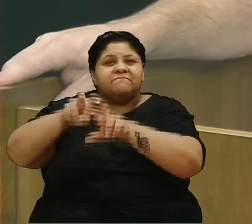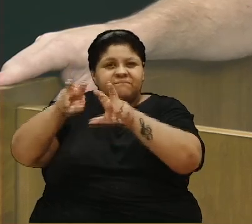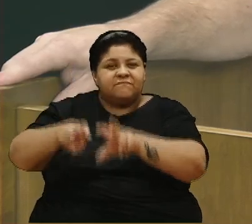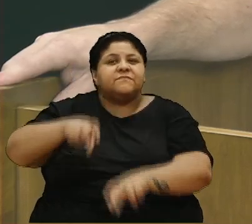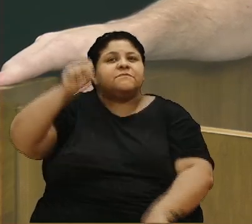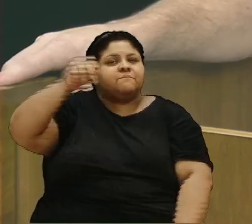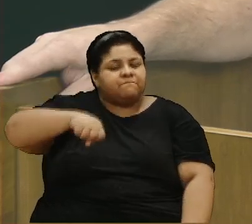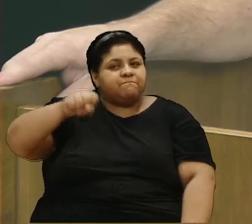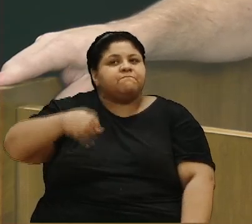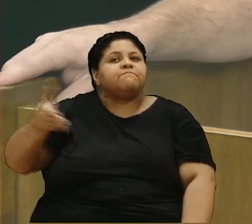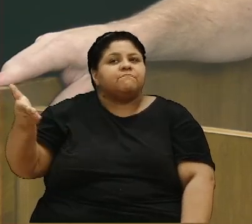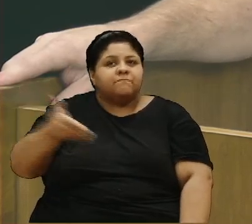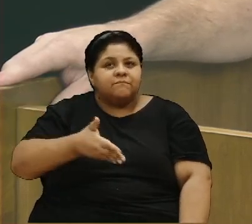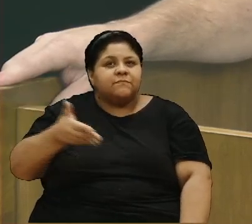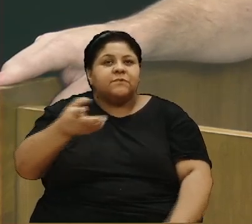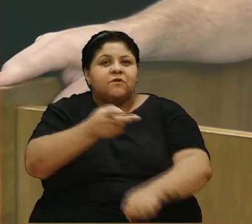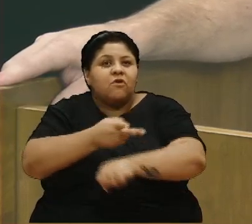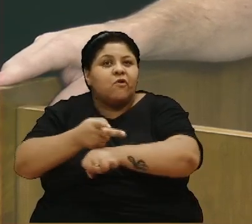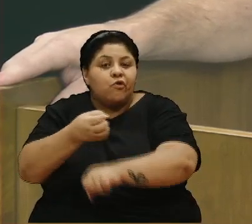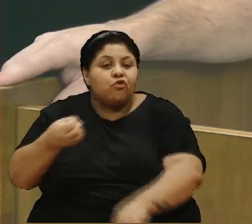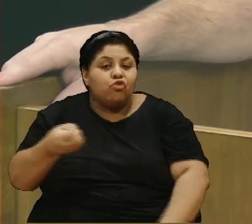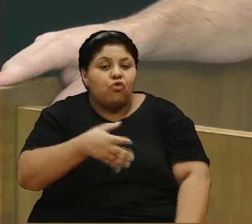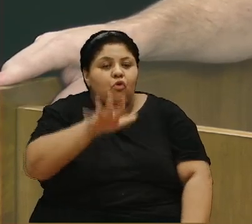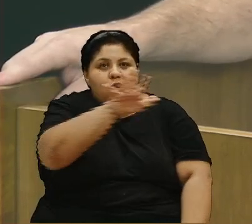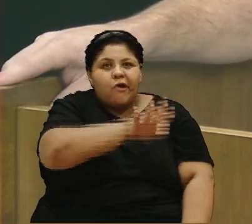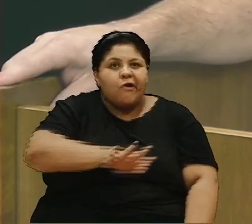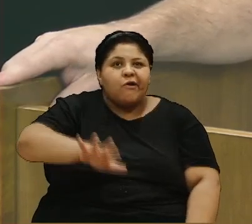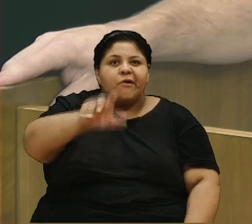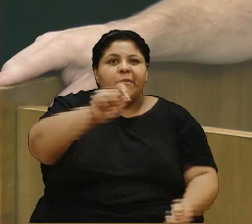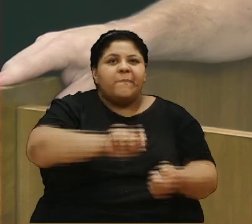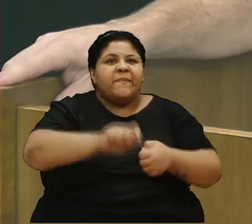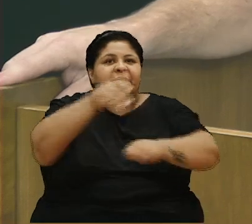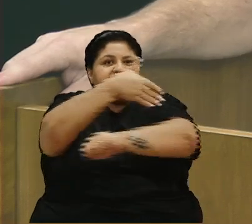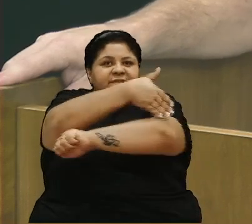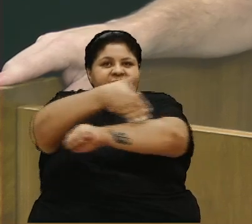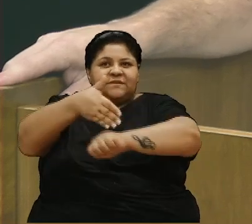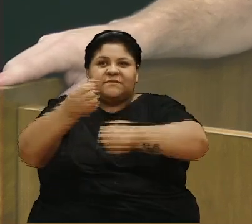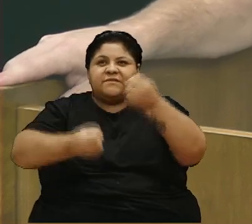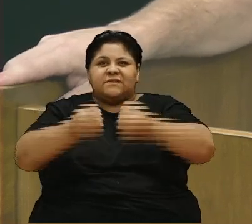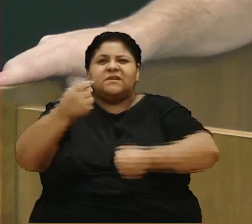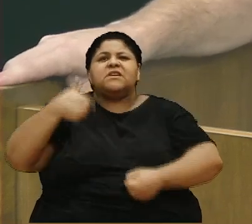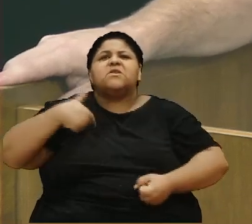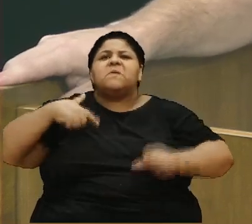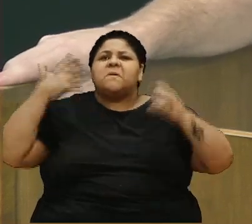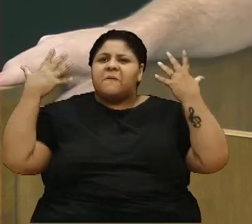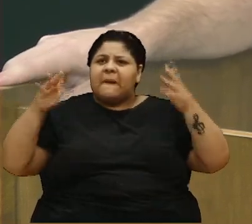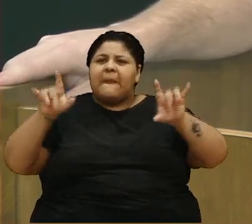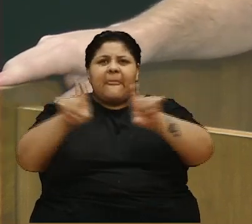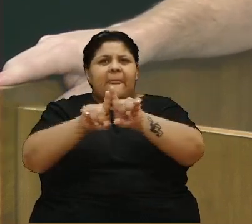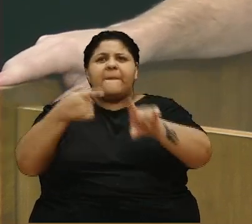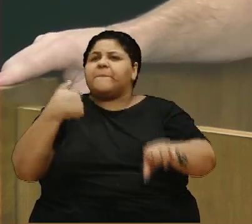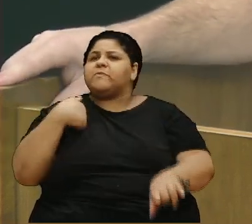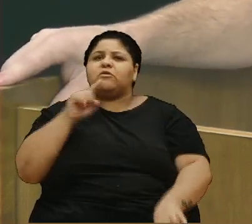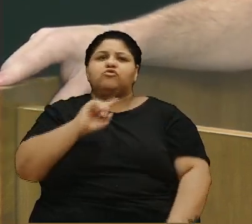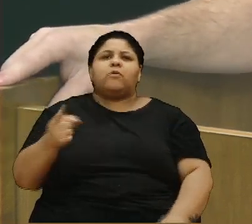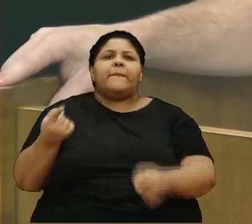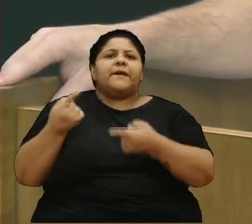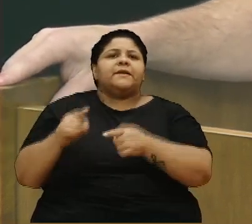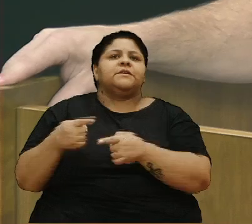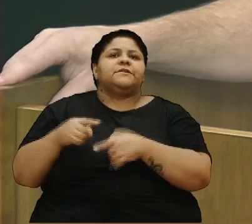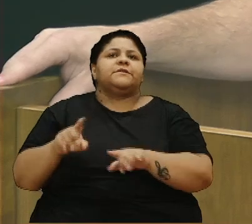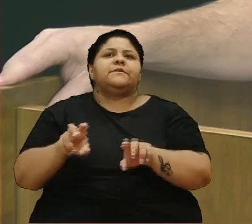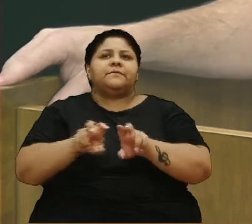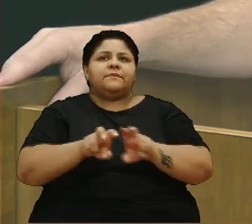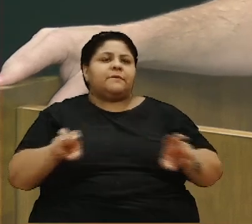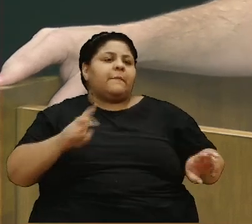sim, estamos correndo atrás de uma nova área para se fazer a pista do automotivo. E eu parabenizo também, não estou aqui só para criticar a